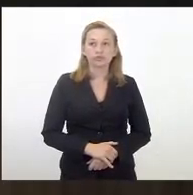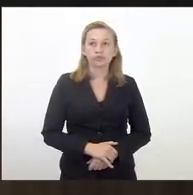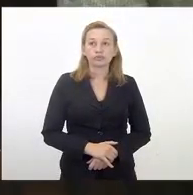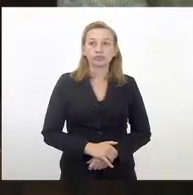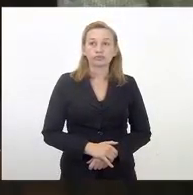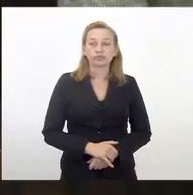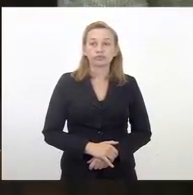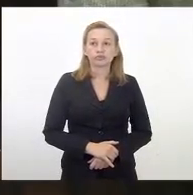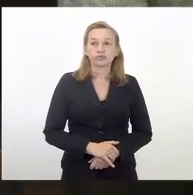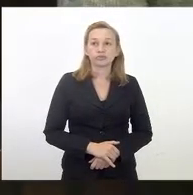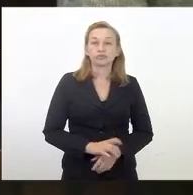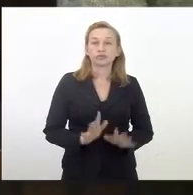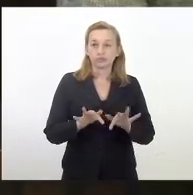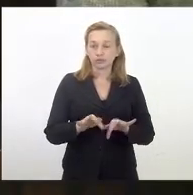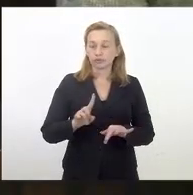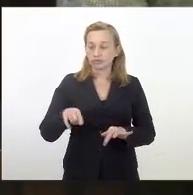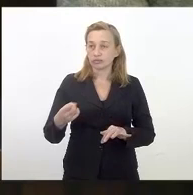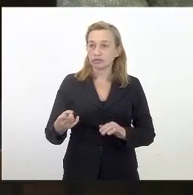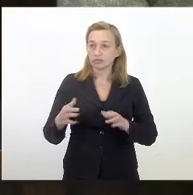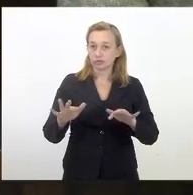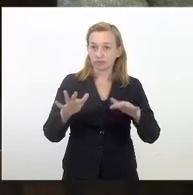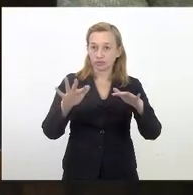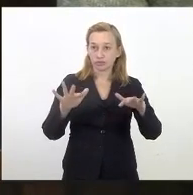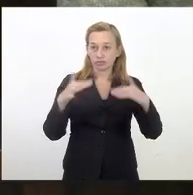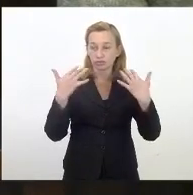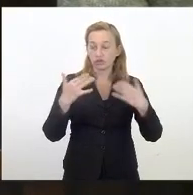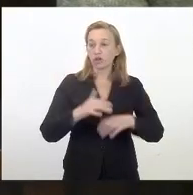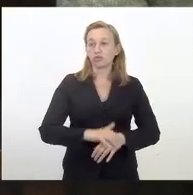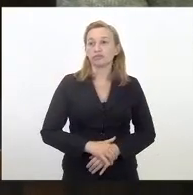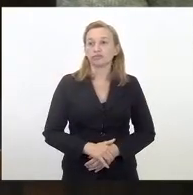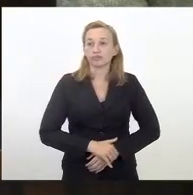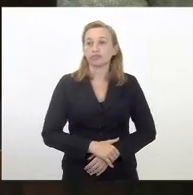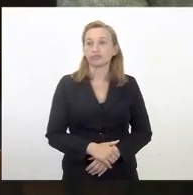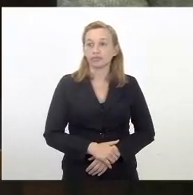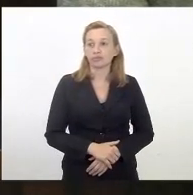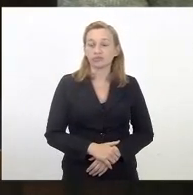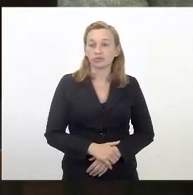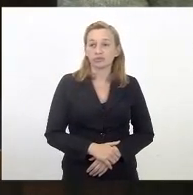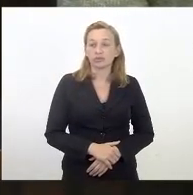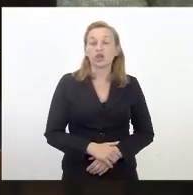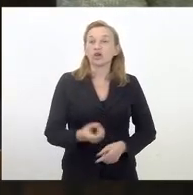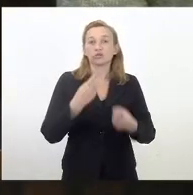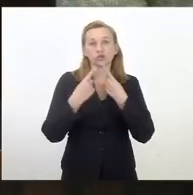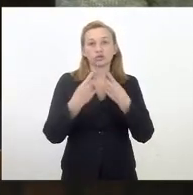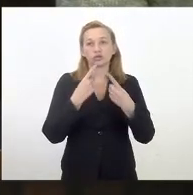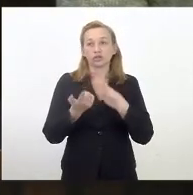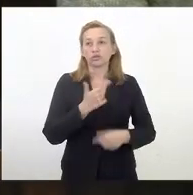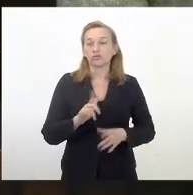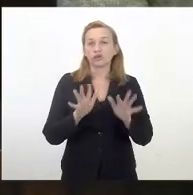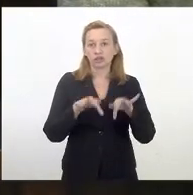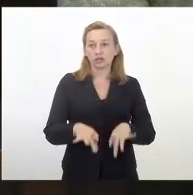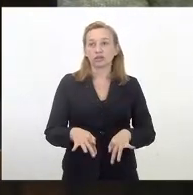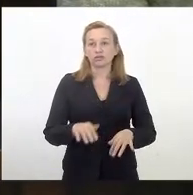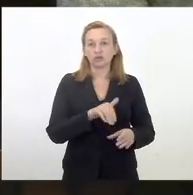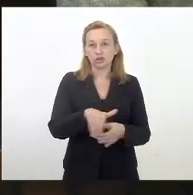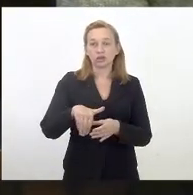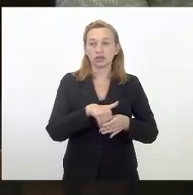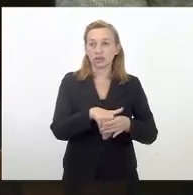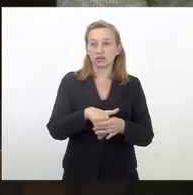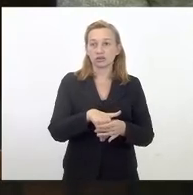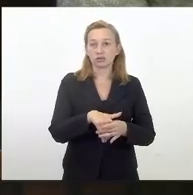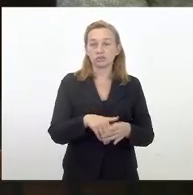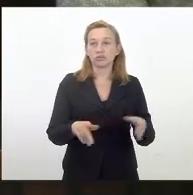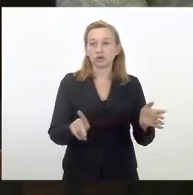terminar e se chamam atenção da assessoria em novembro daquele discutir se é da discussão e votação